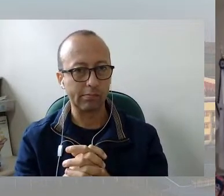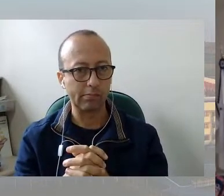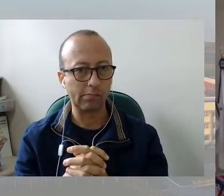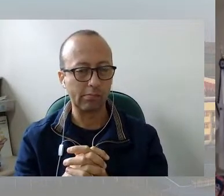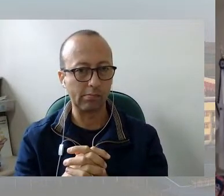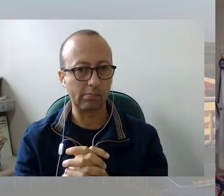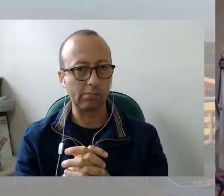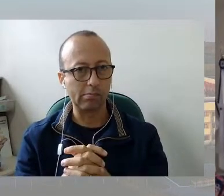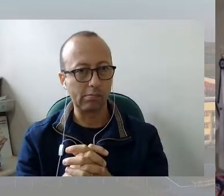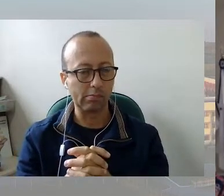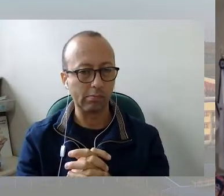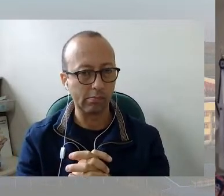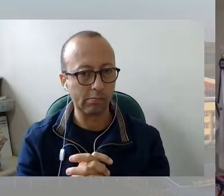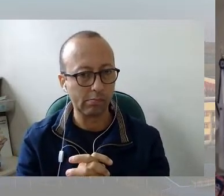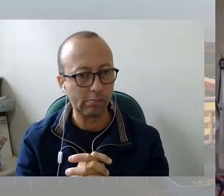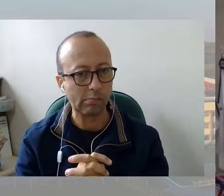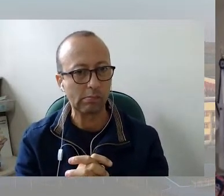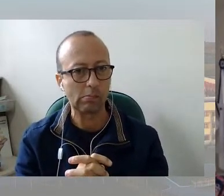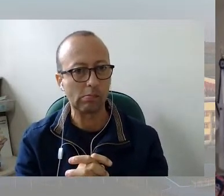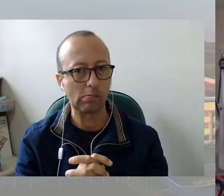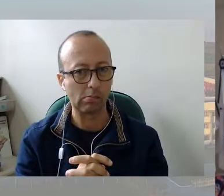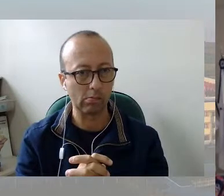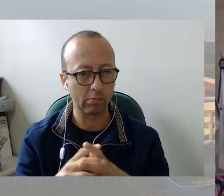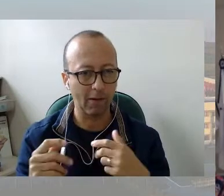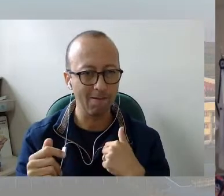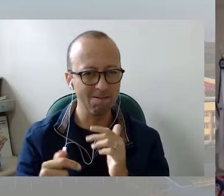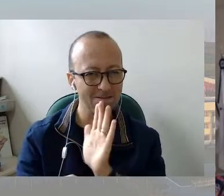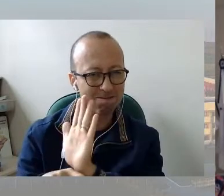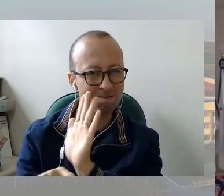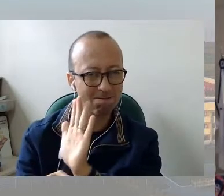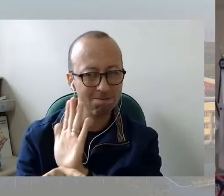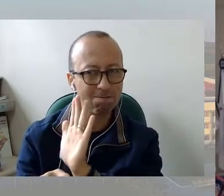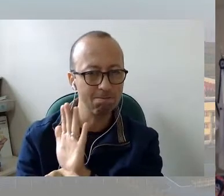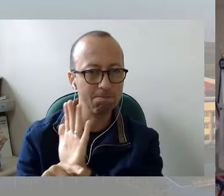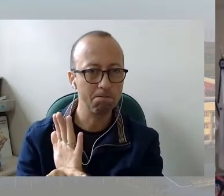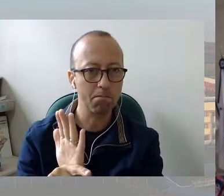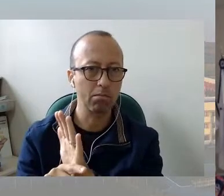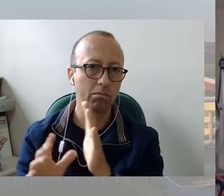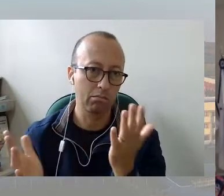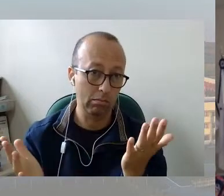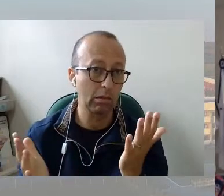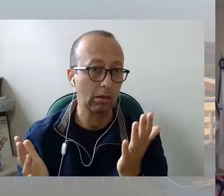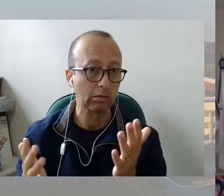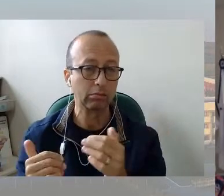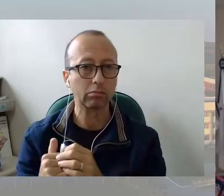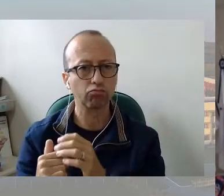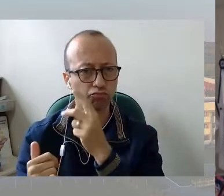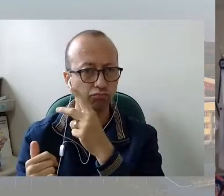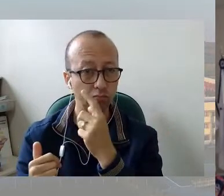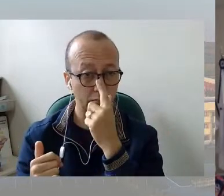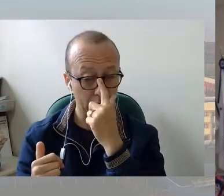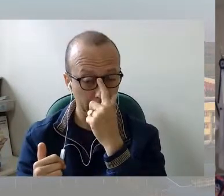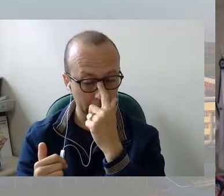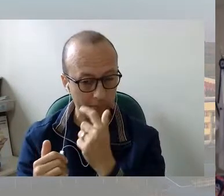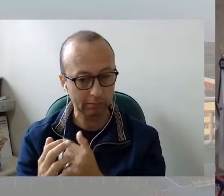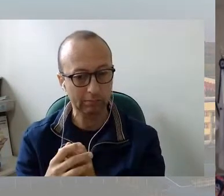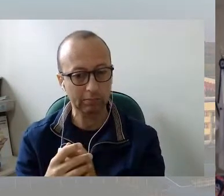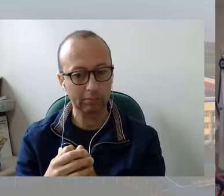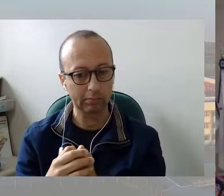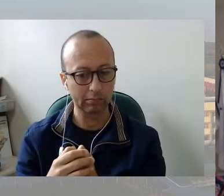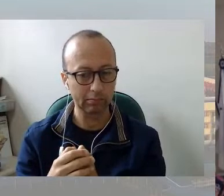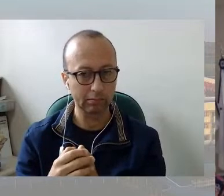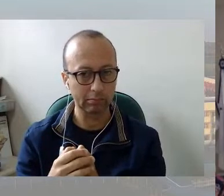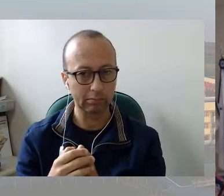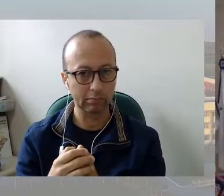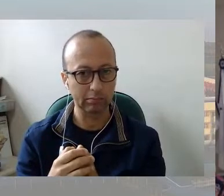patrocinado, de alguma forma, o movimento deles. Embora eu concorde, não tenho discordância, tá? Os nossos